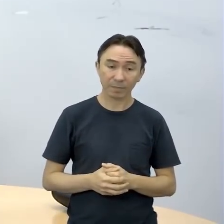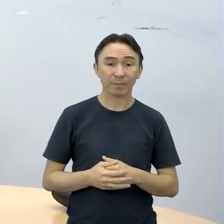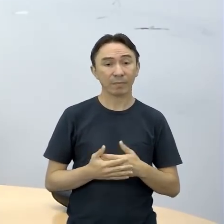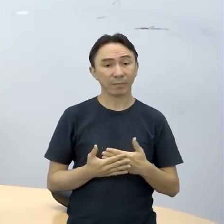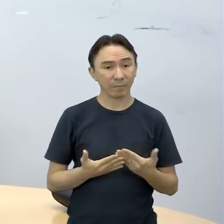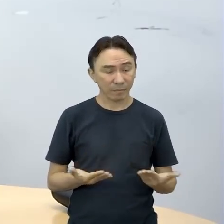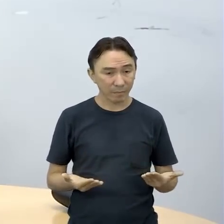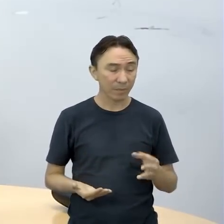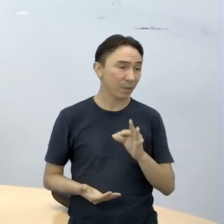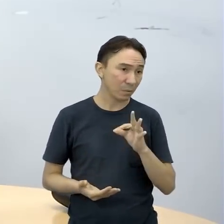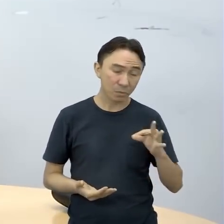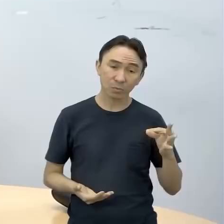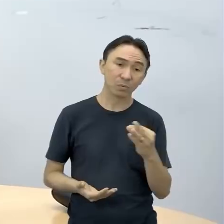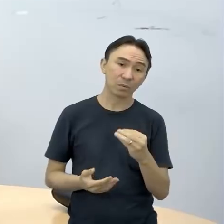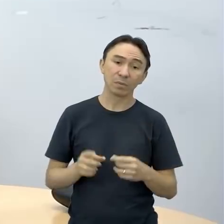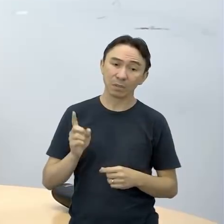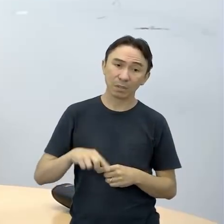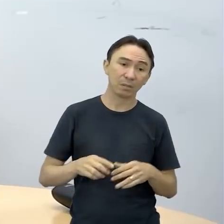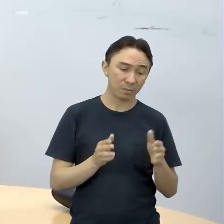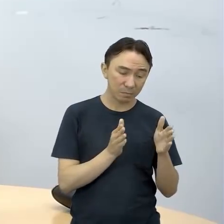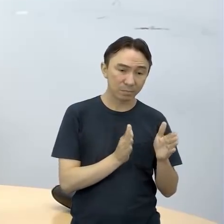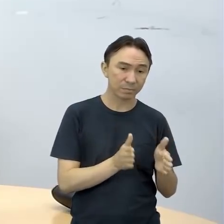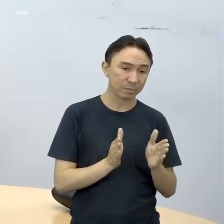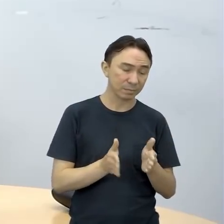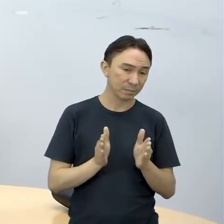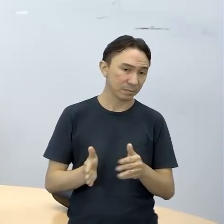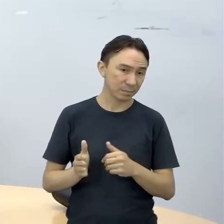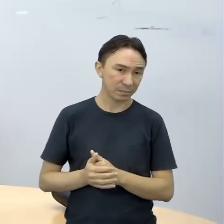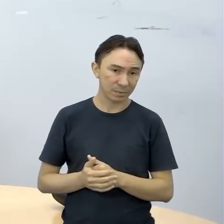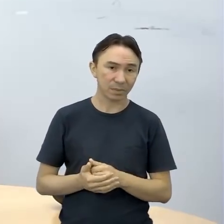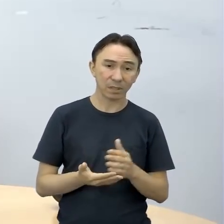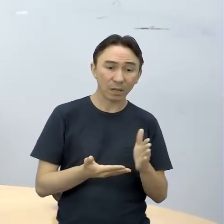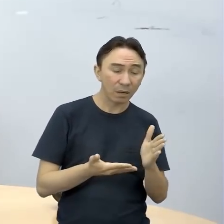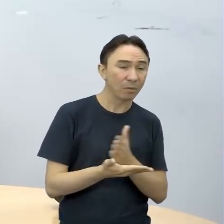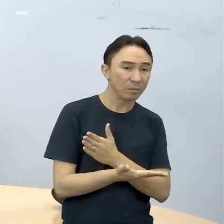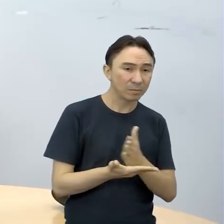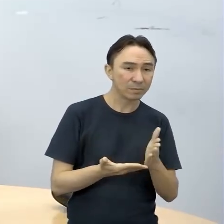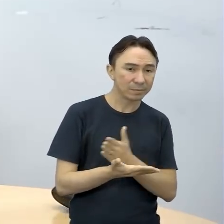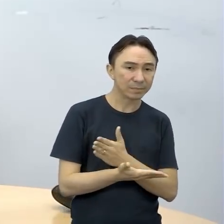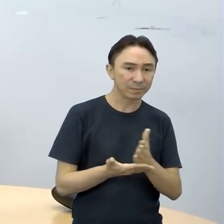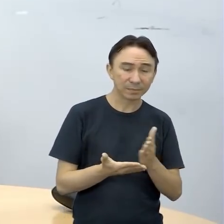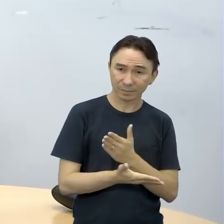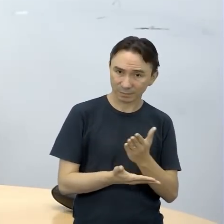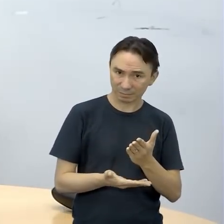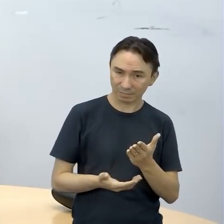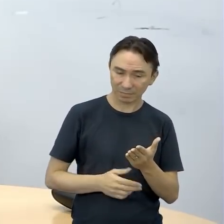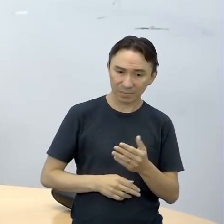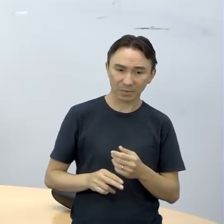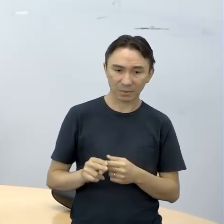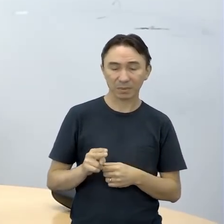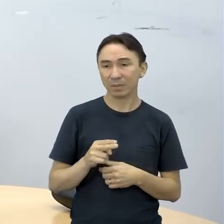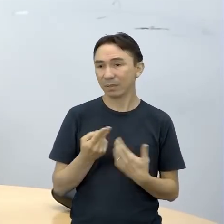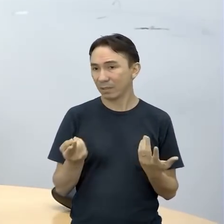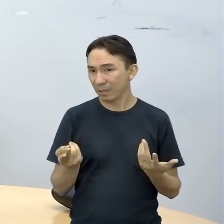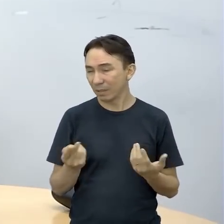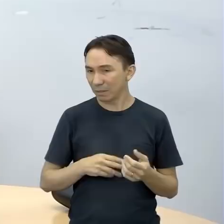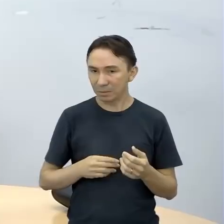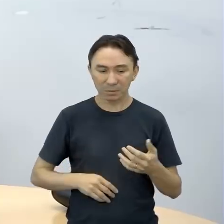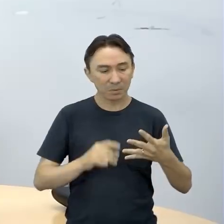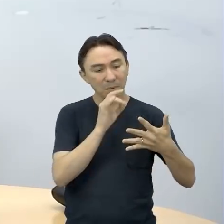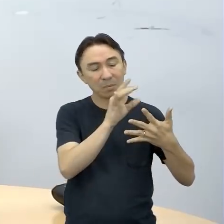Então, tudo é um processo. Vocês vão ver que alguns dos componentes curriculares, nem todos, mas alguns